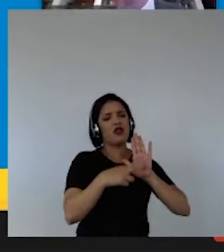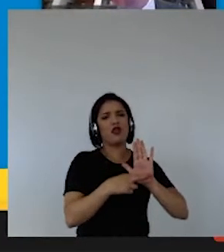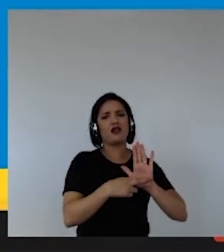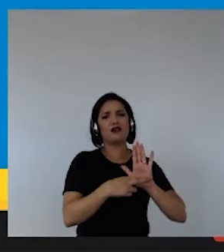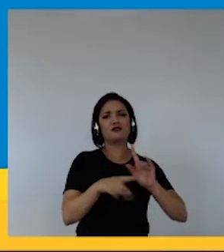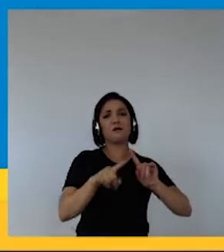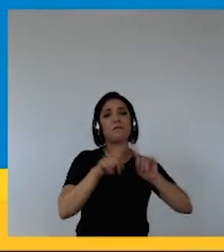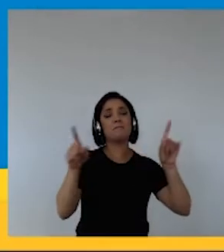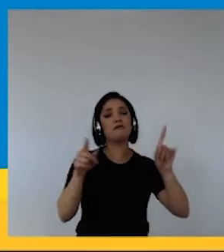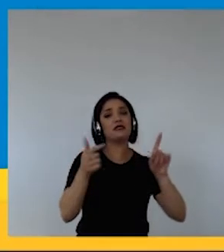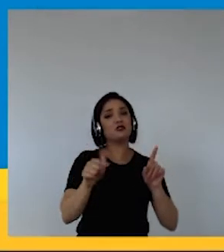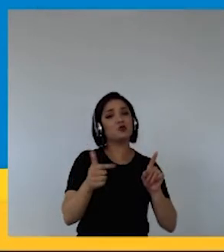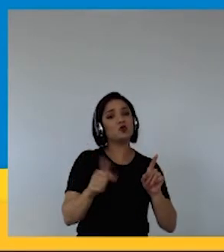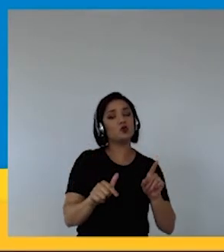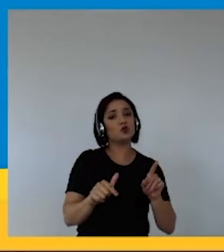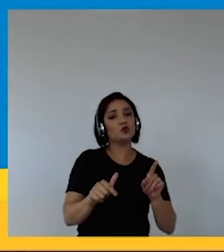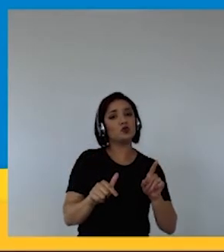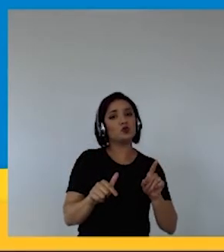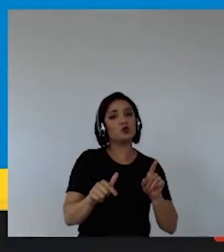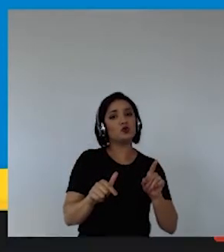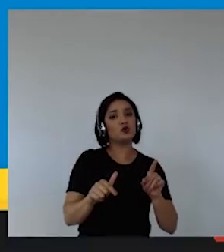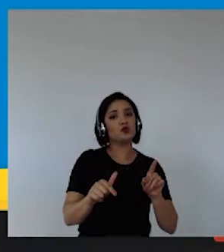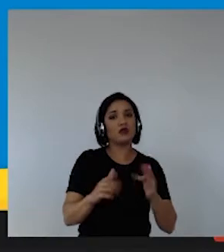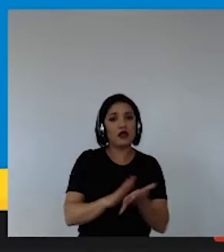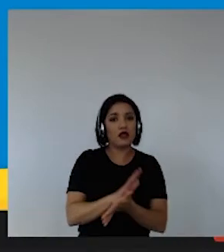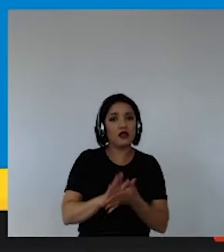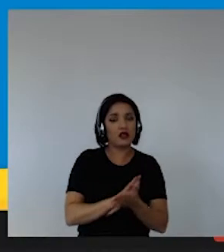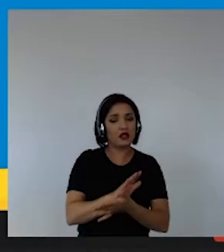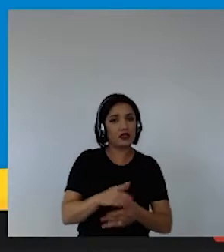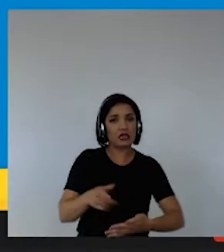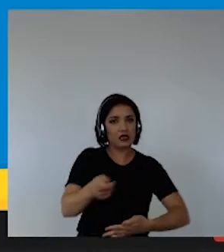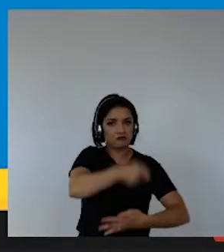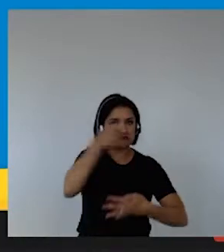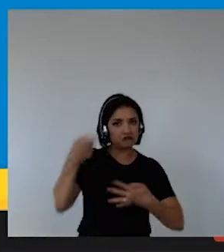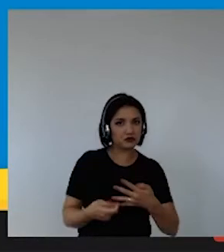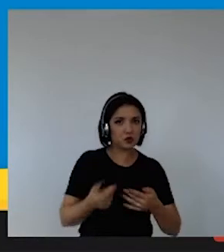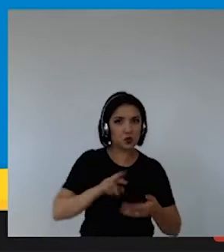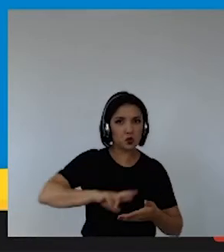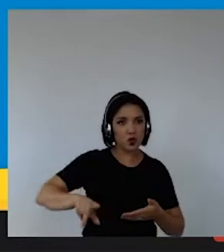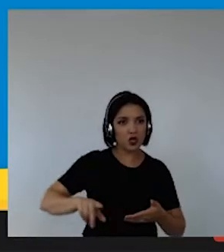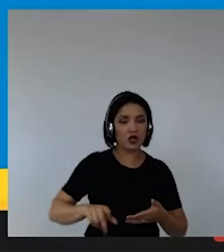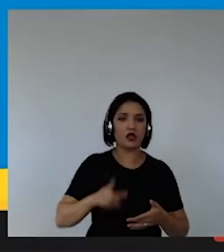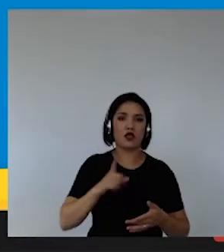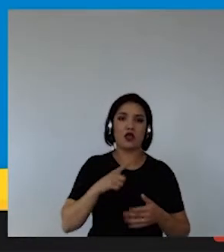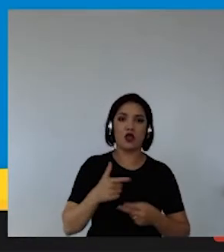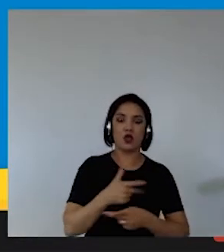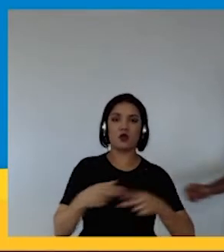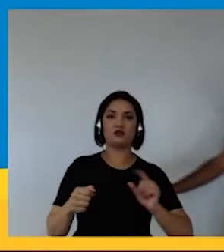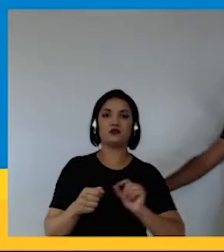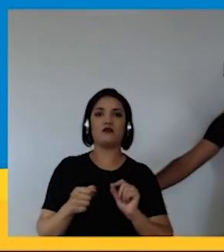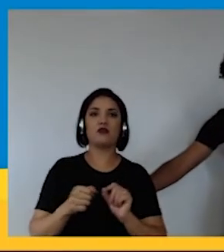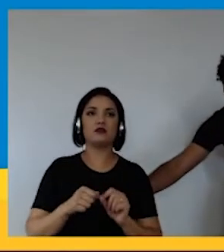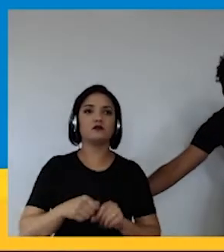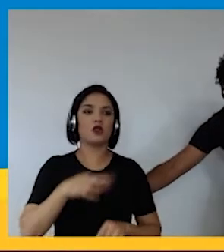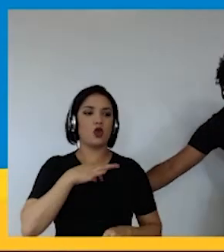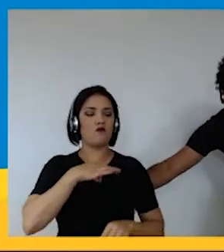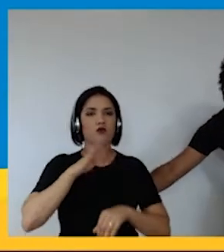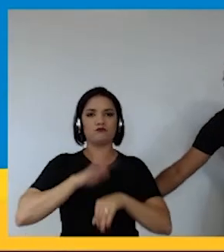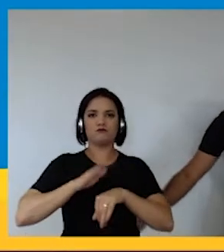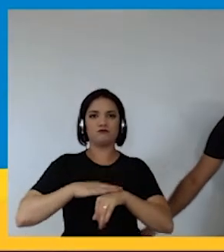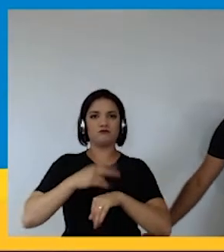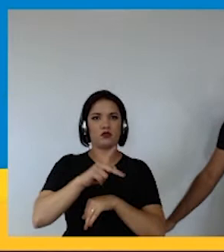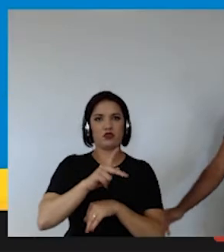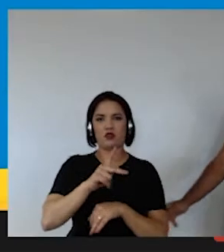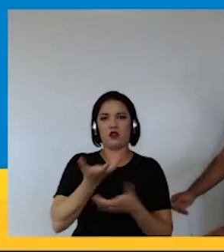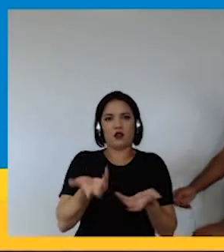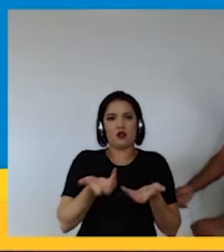têm efeito vinculante nenhum. São instrumentos que são adotados de forma voluntária pelas